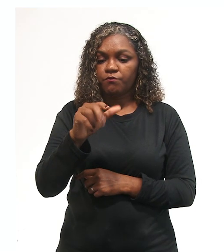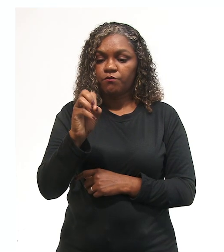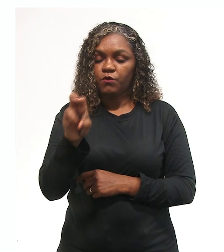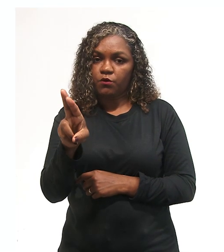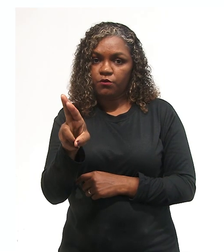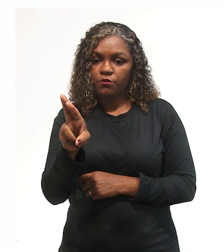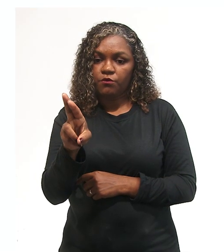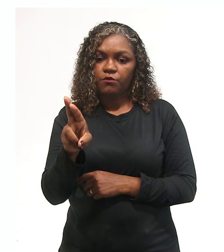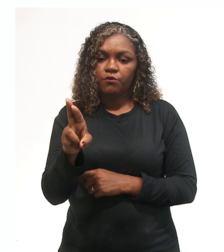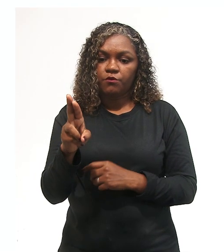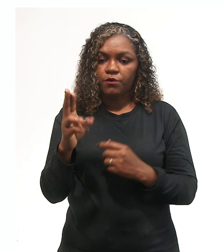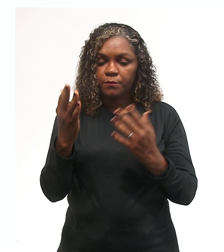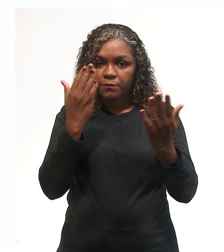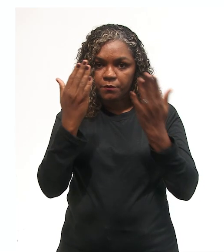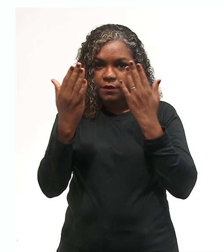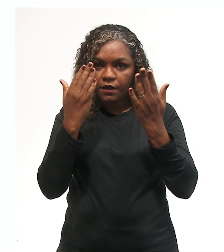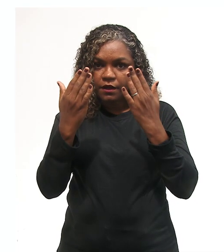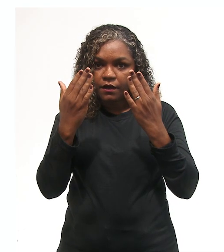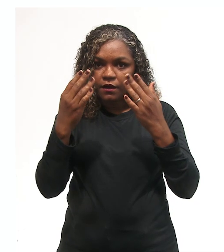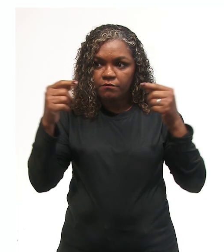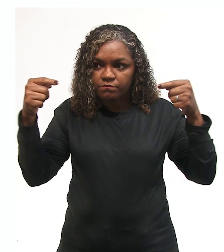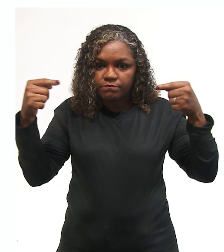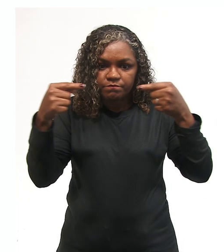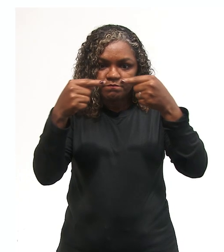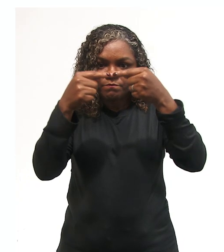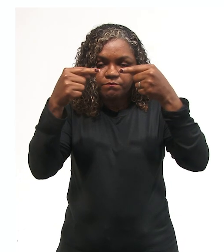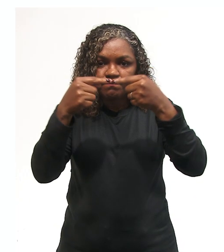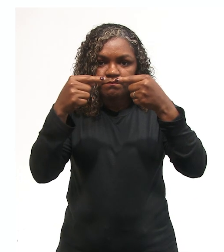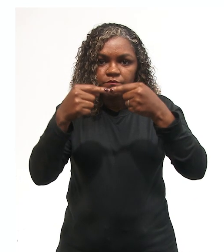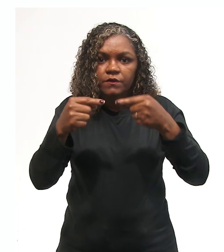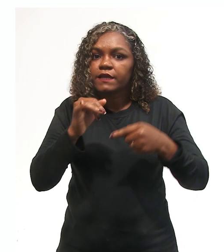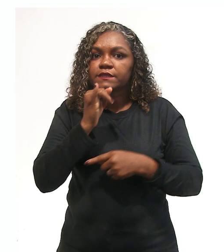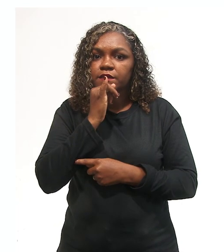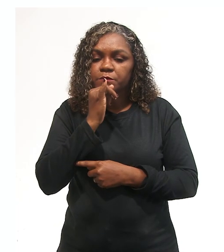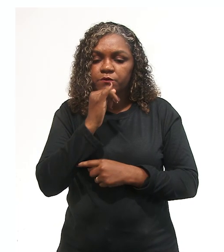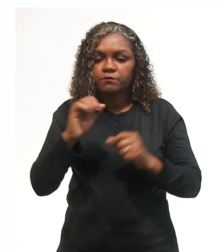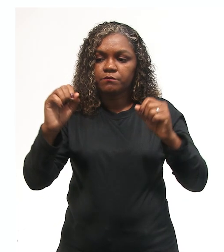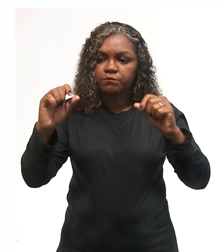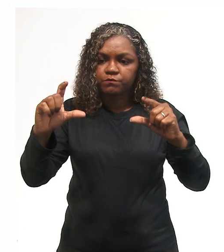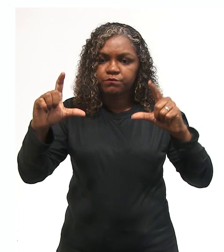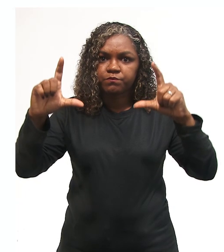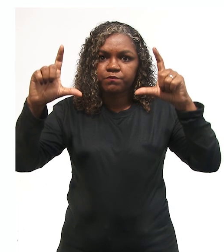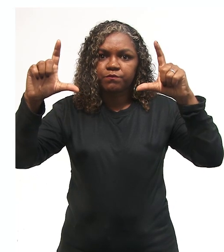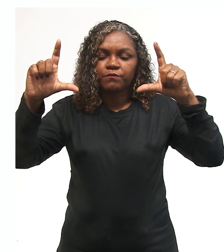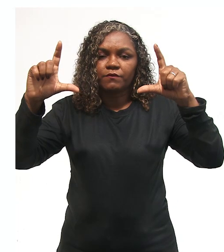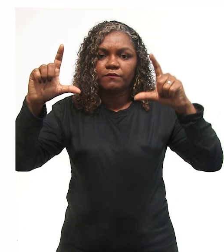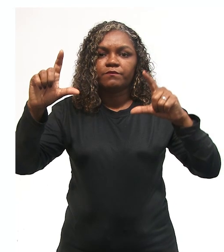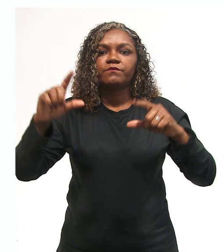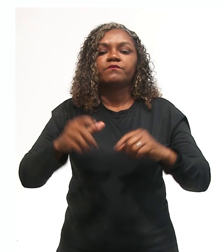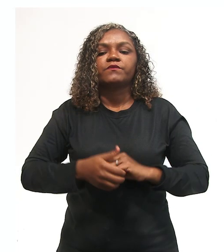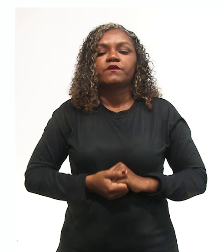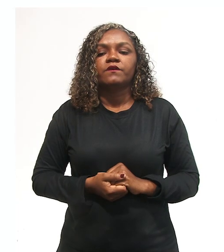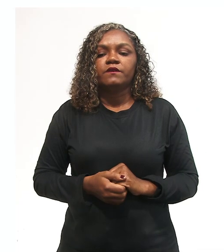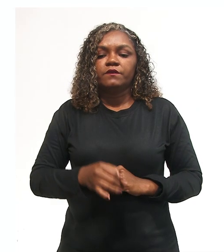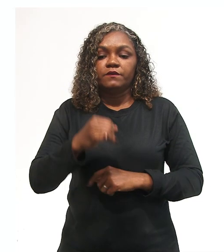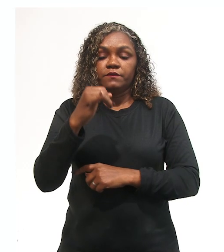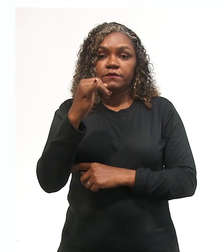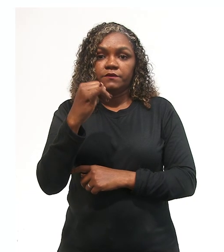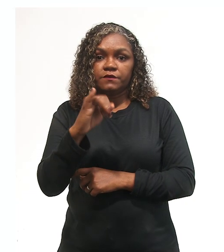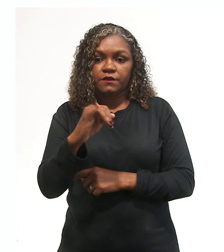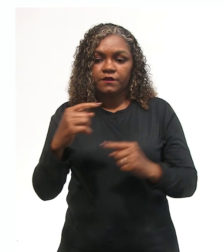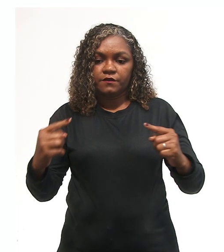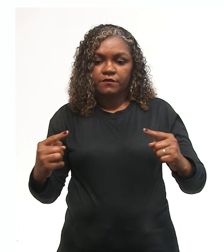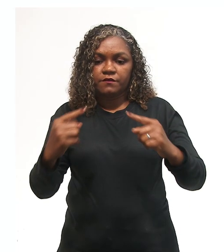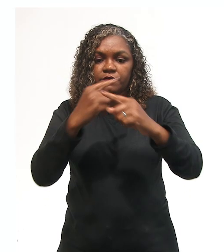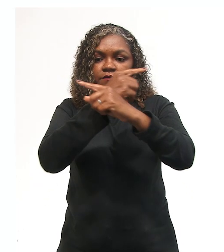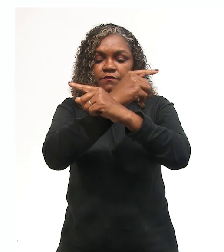são... Eu tenho duas razões, a comparação de duas razões. E essas duas razões, se eu fizer meio pelos extremos, a gente